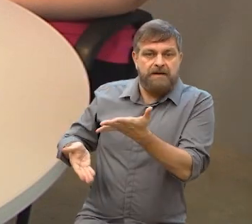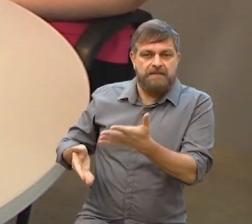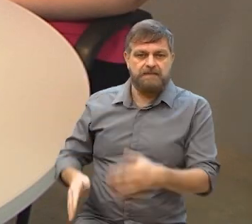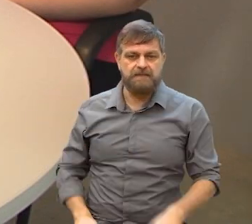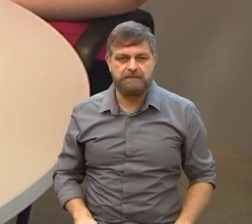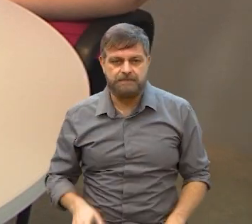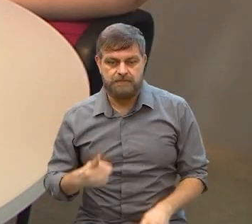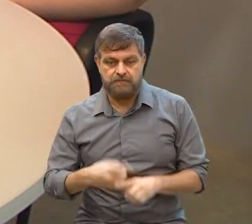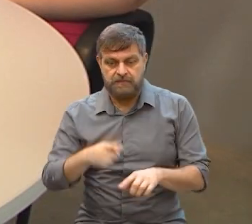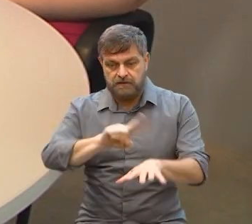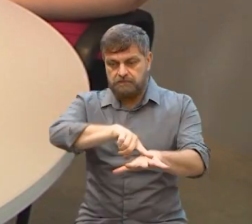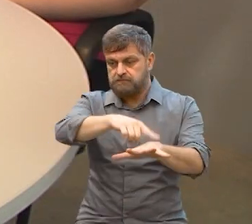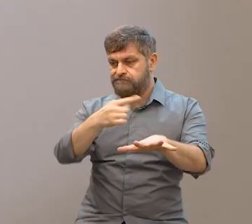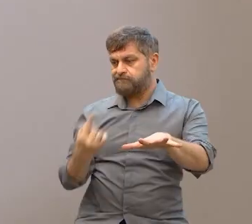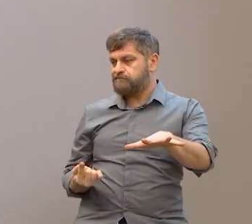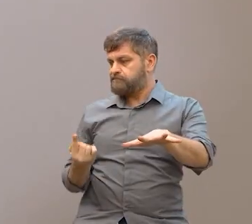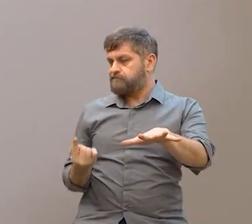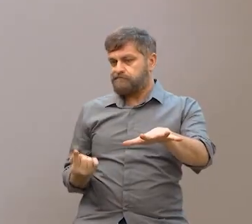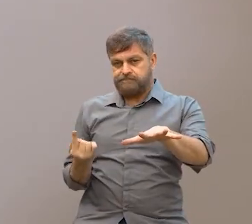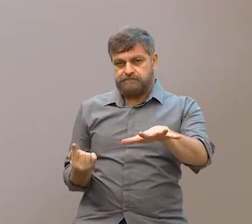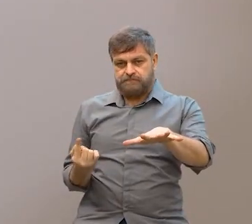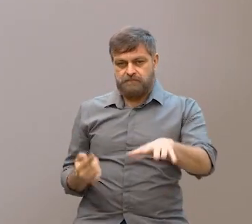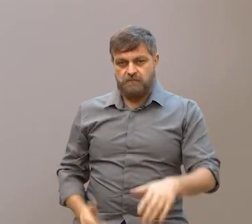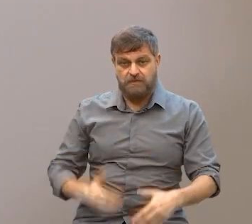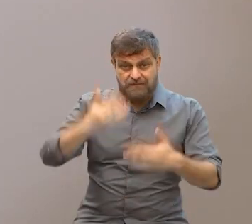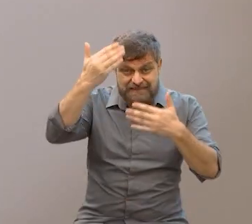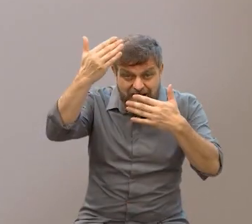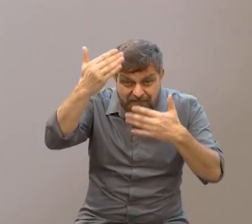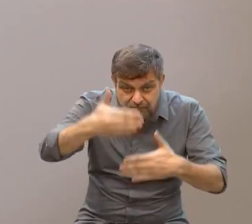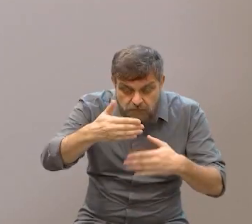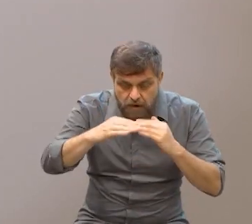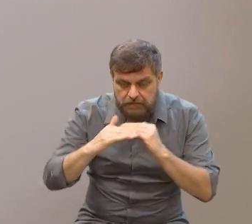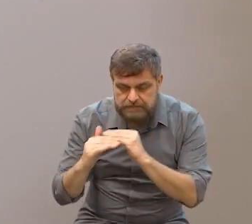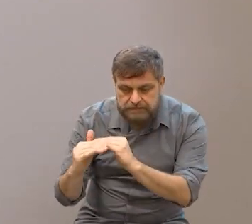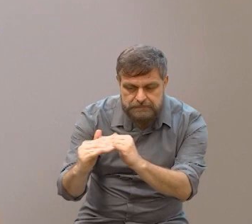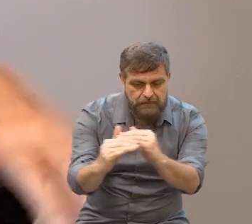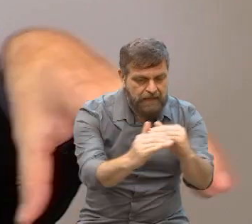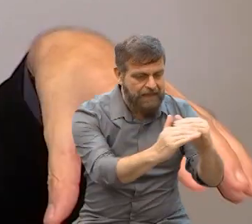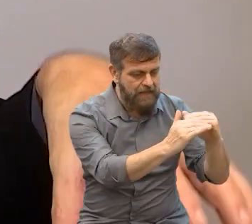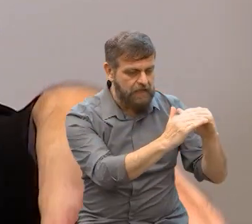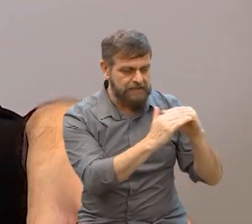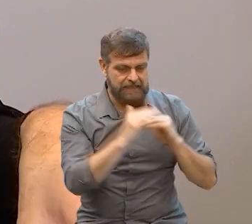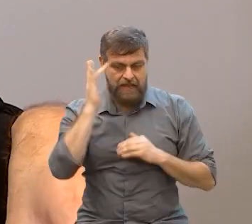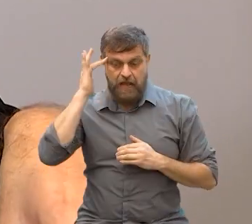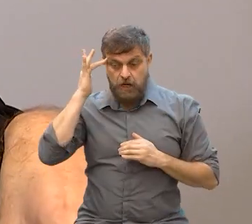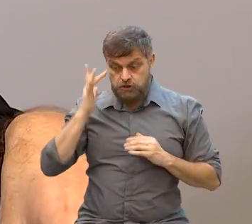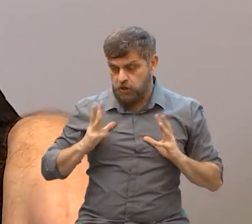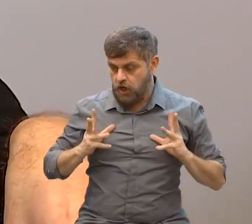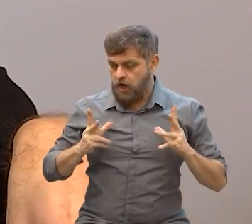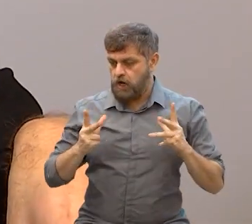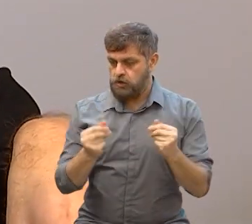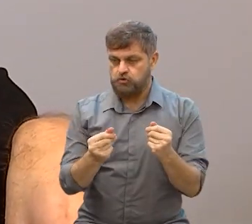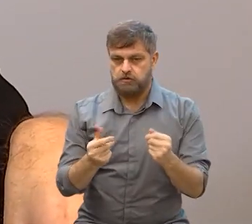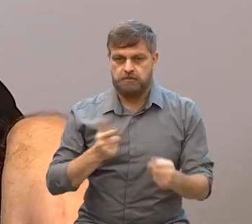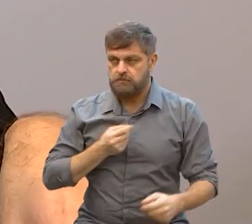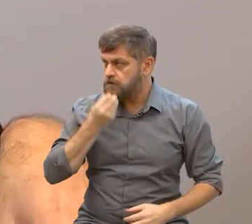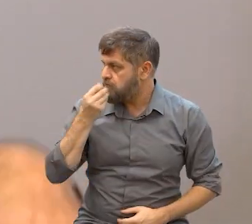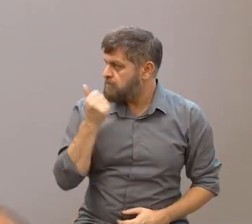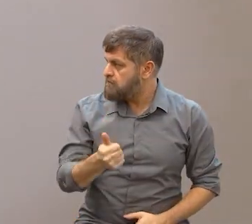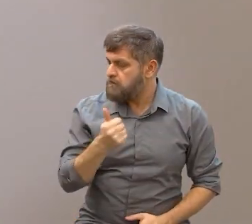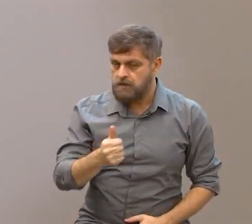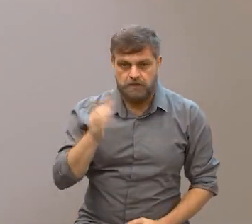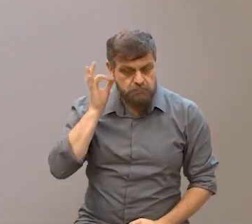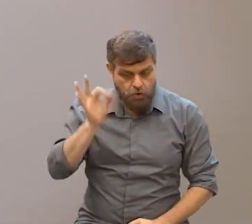provas padronizadas, né? Você exclui, e quando você faz prova padronizada, ou acha que todo mundo, 90% foi bem, está tudo